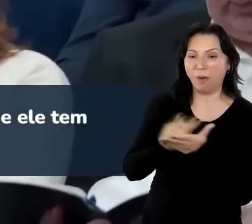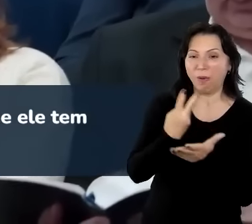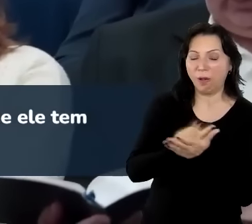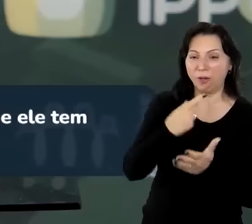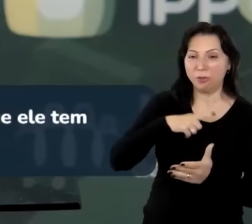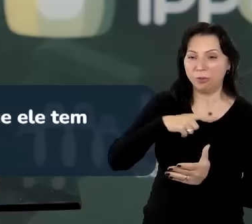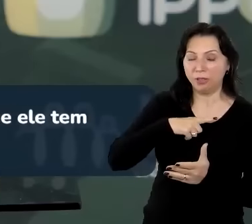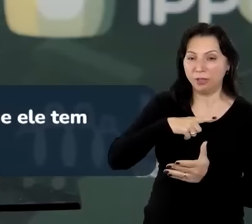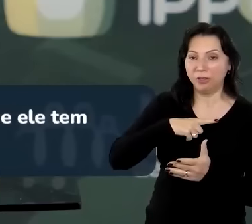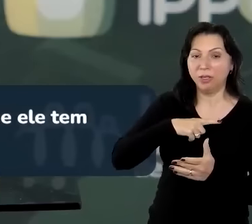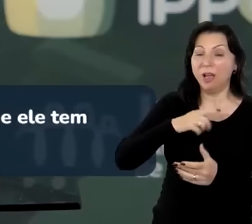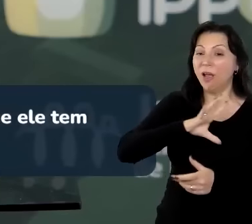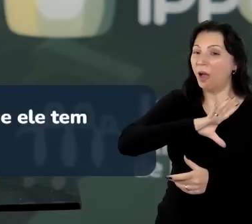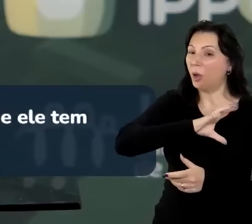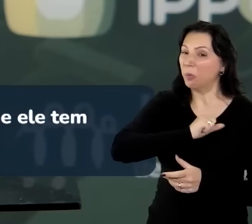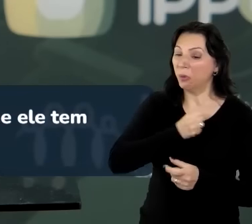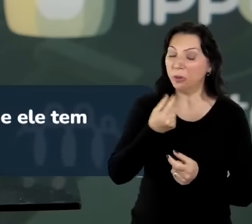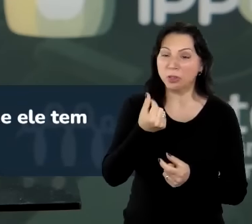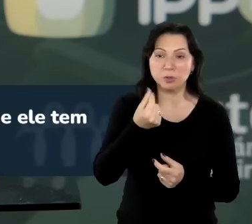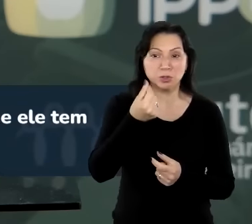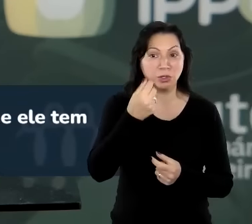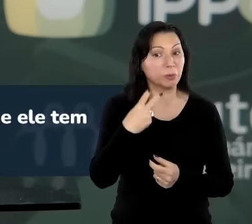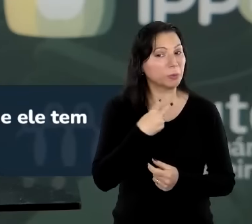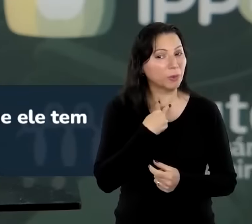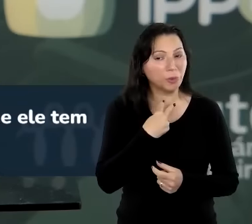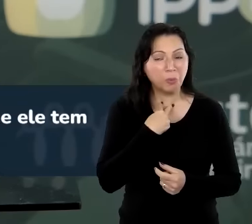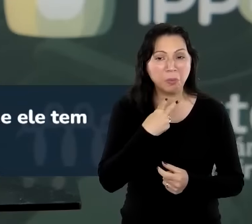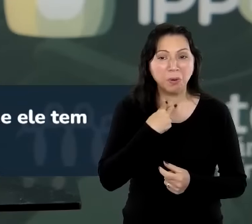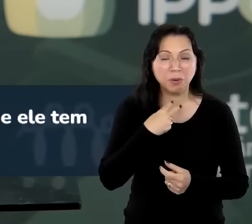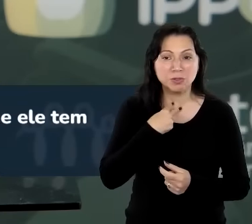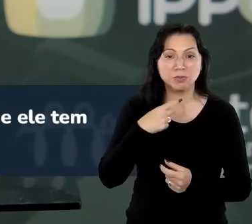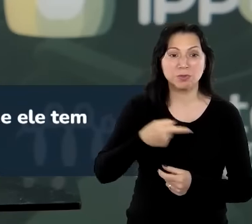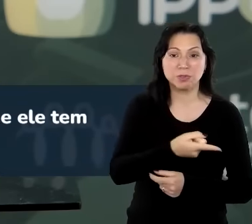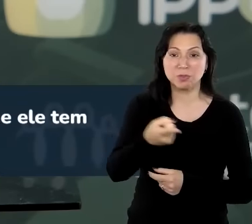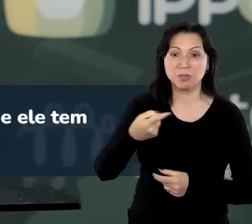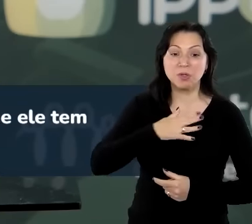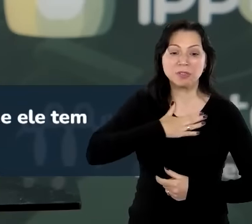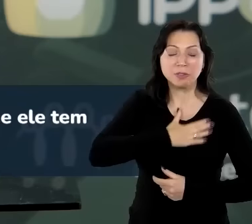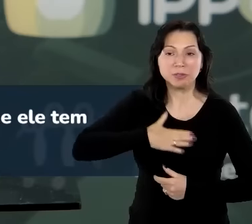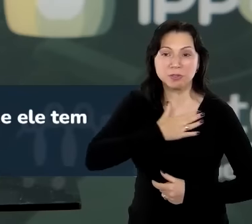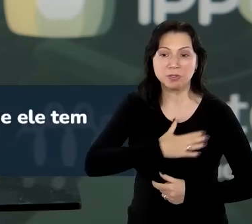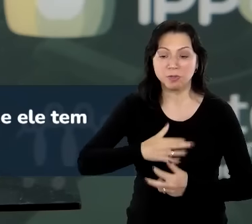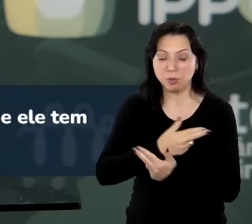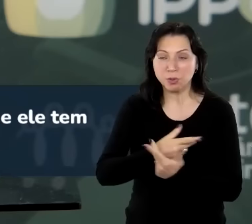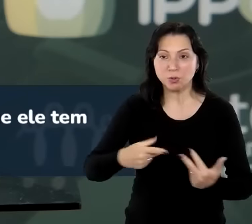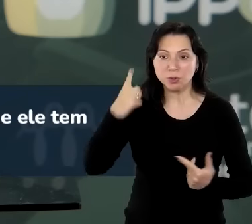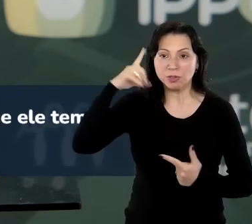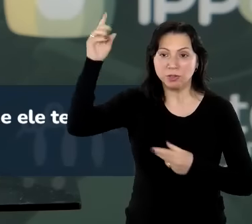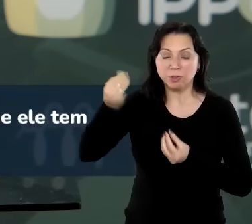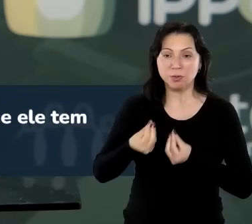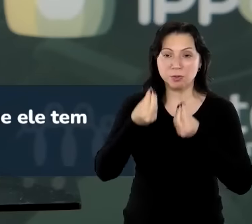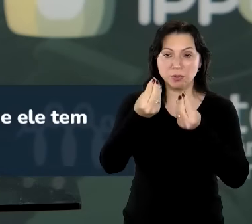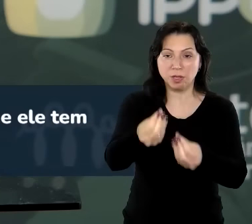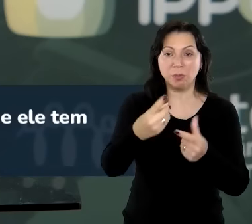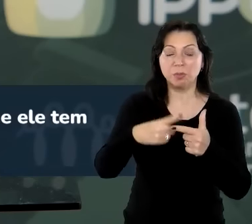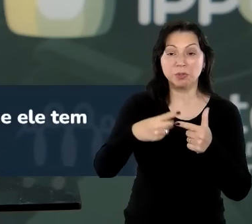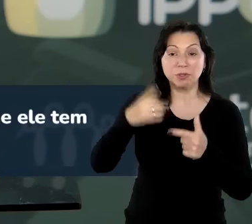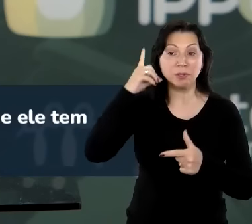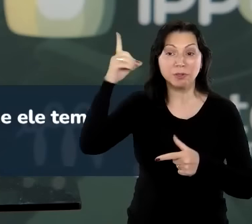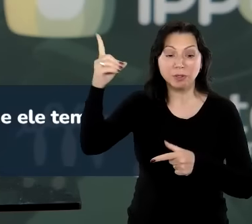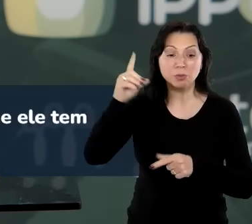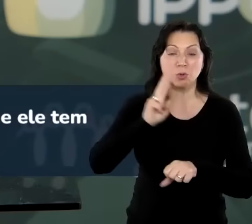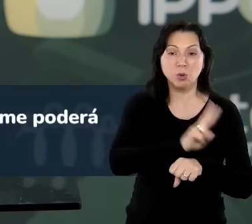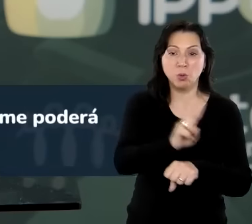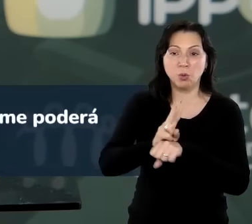sem avareza, contentai-vos com as coisas que tendes, porque Ele tem dito: de maneira alguma te deixarei,